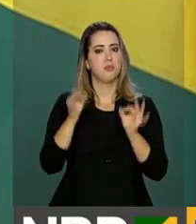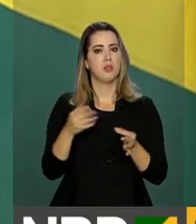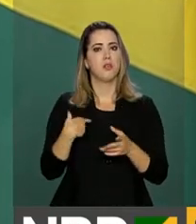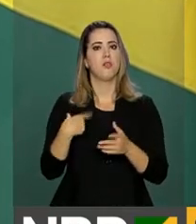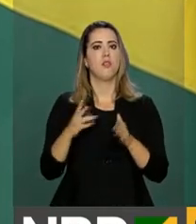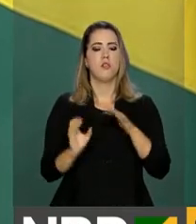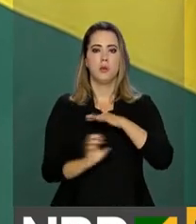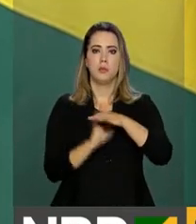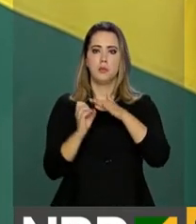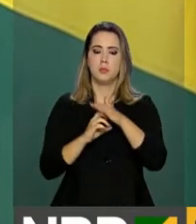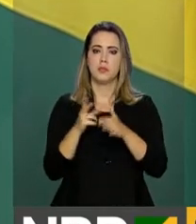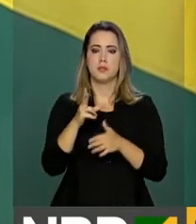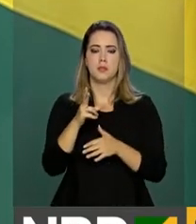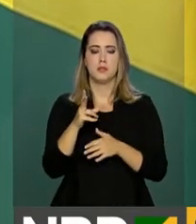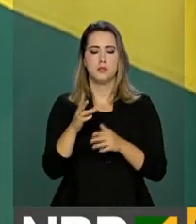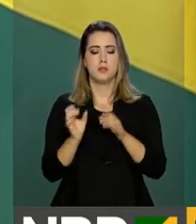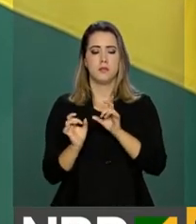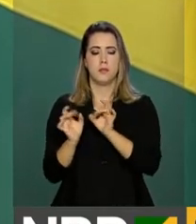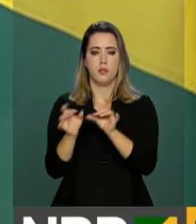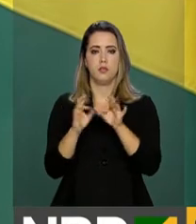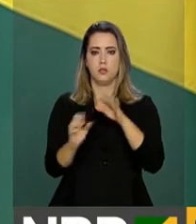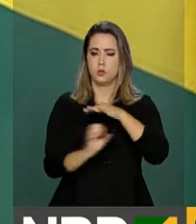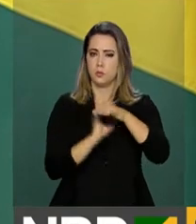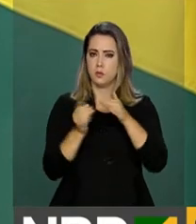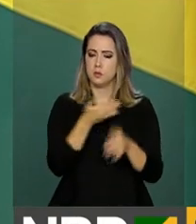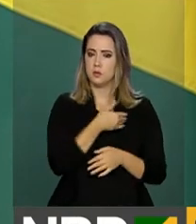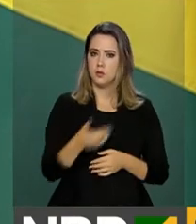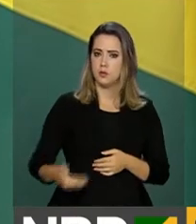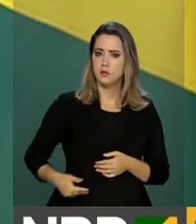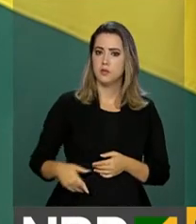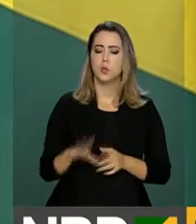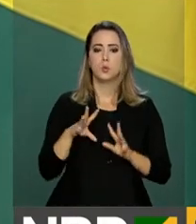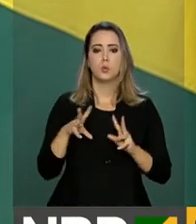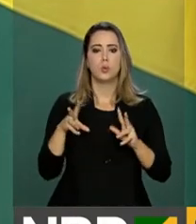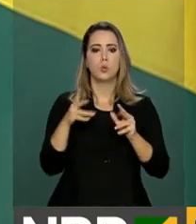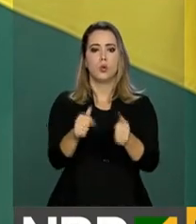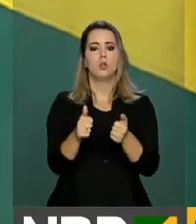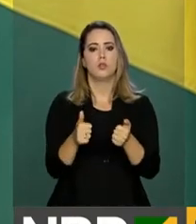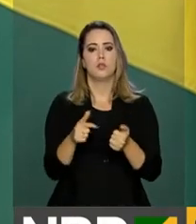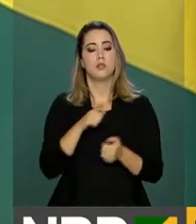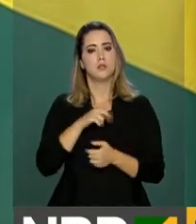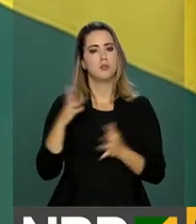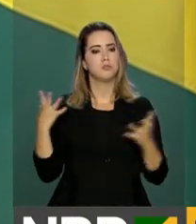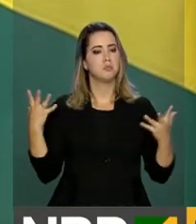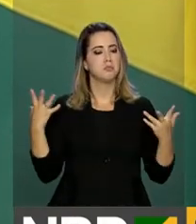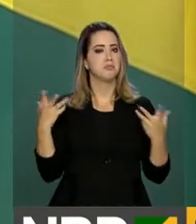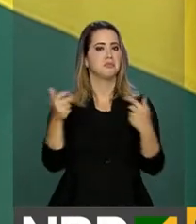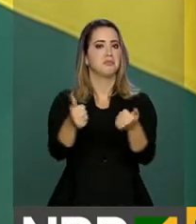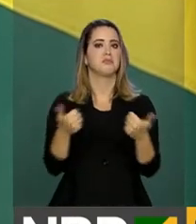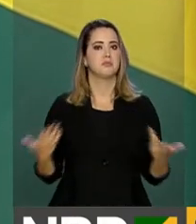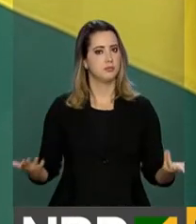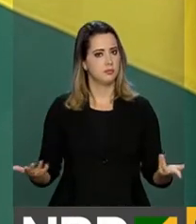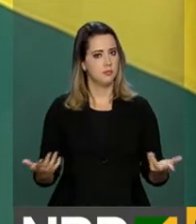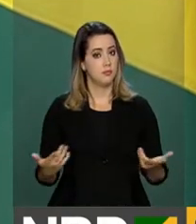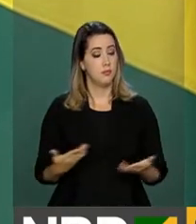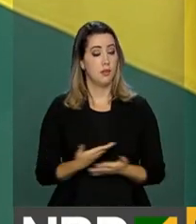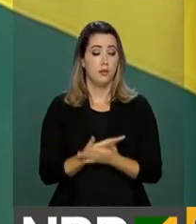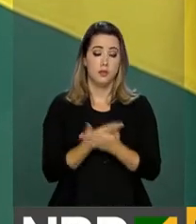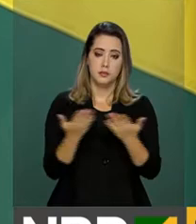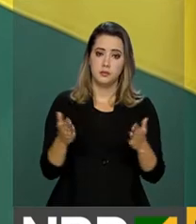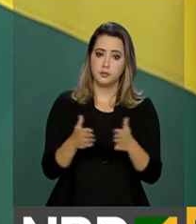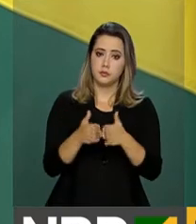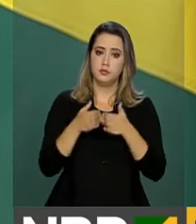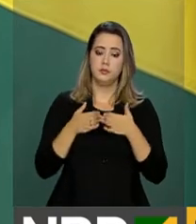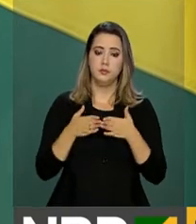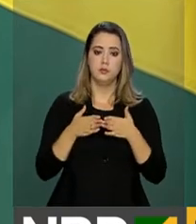não é uma delas sequer que não tenha me pedir um sucesso é extraordinário então eu eu peço